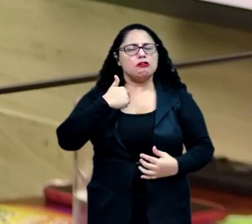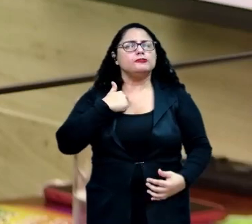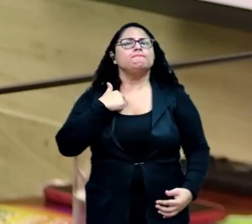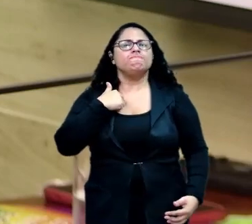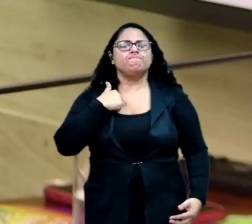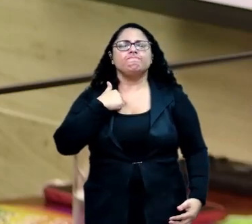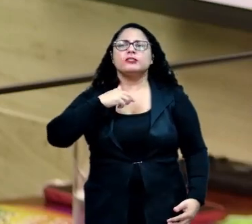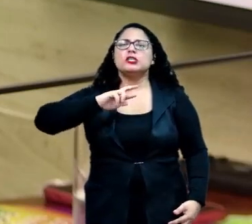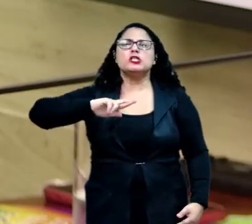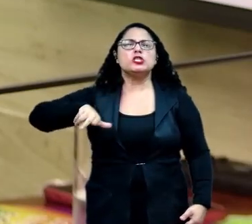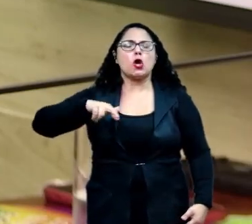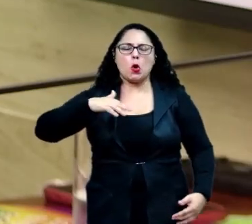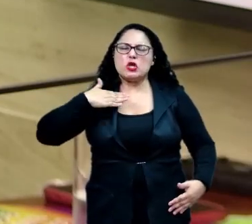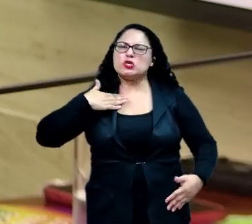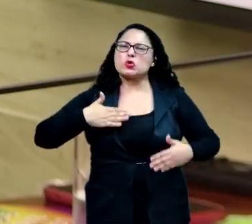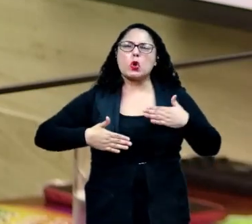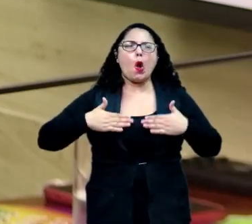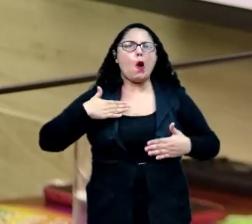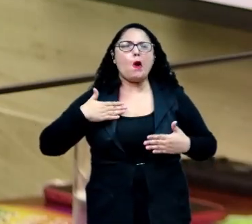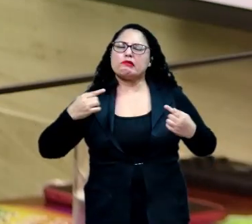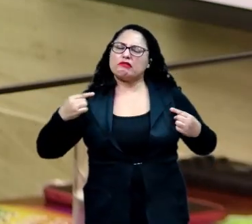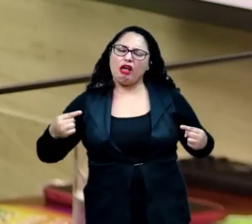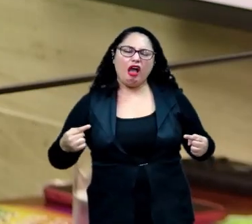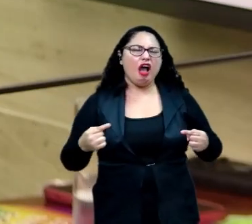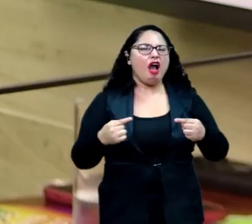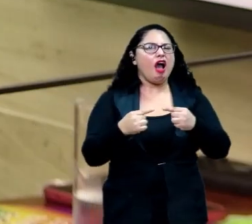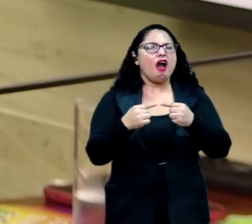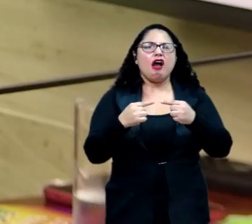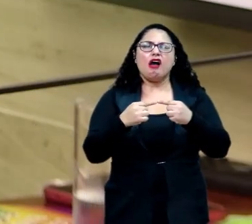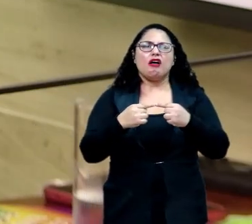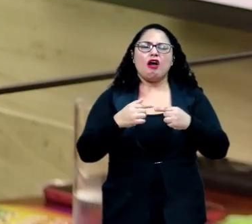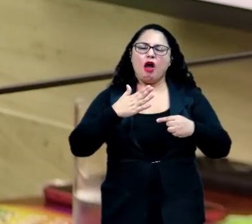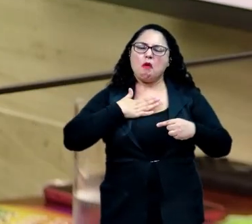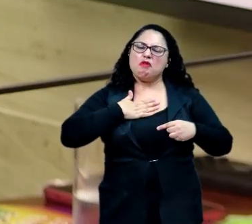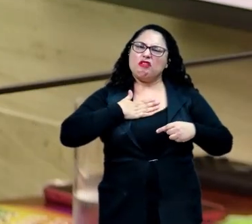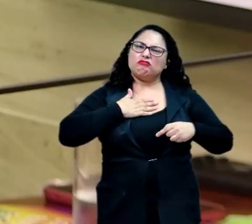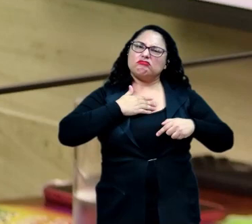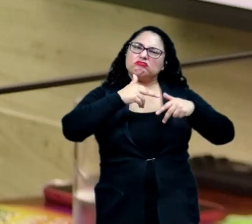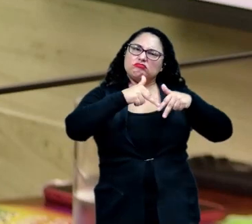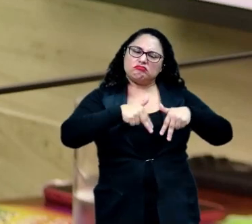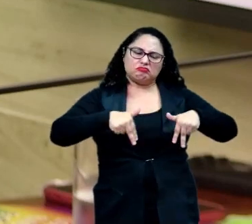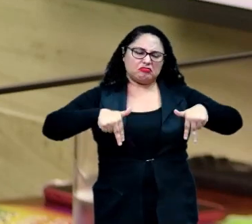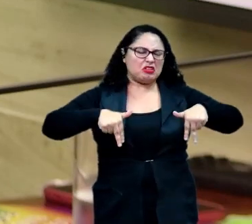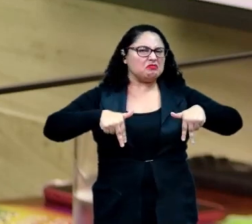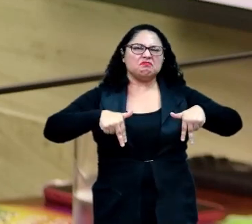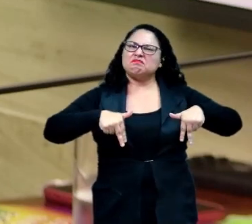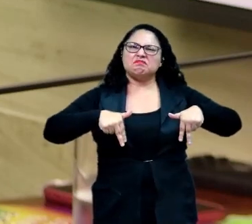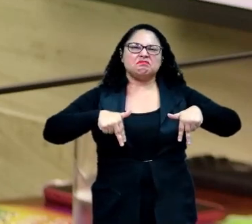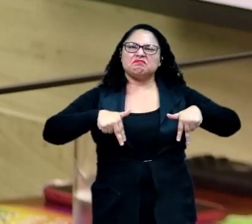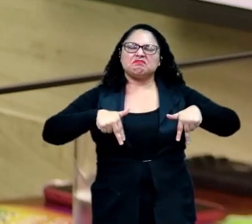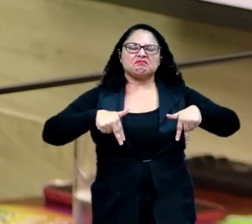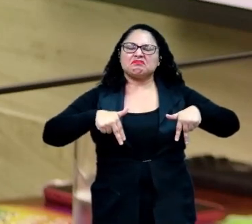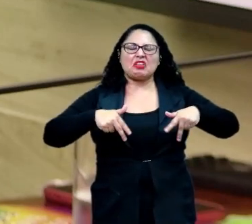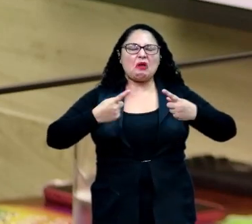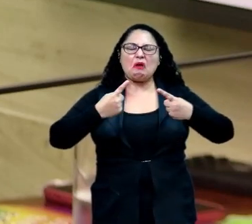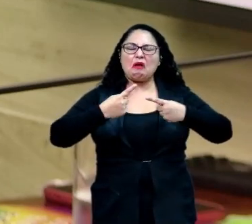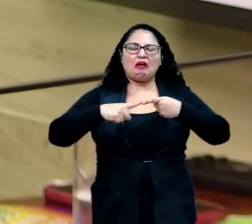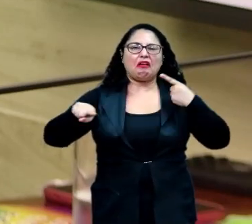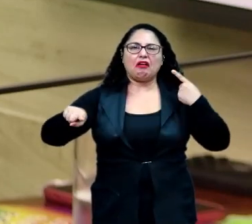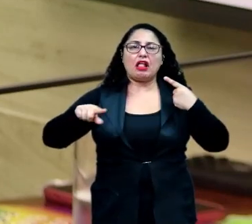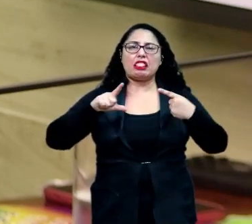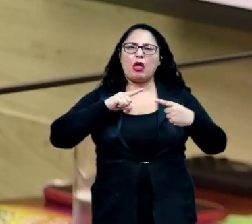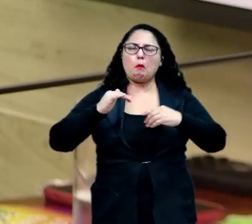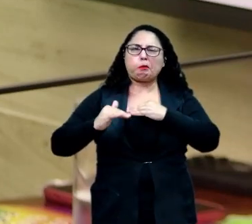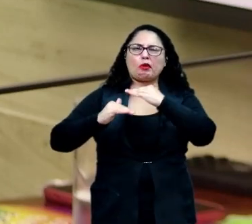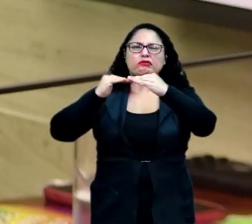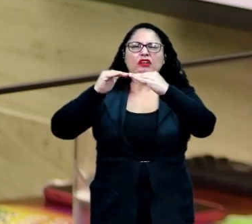eu não, esse corpo não está adequado ao meu gênero, ou como ele deveria ser. Há um